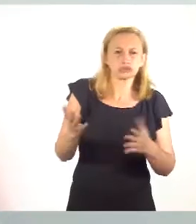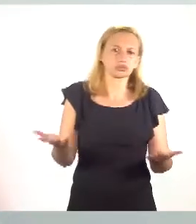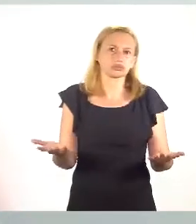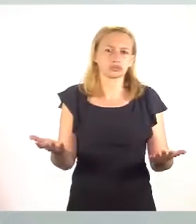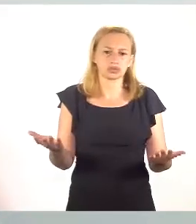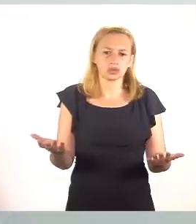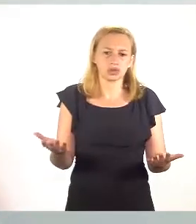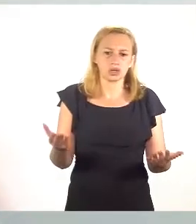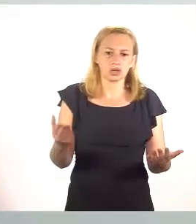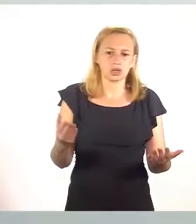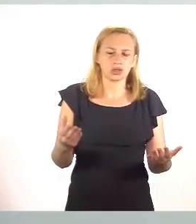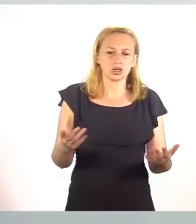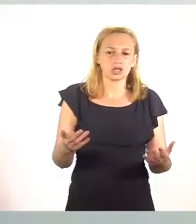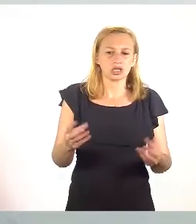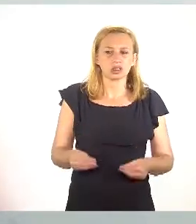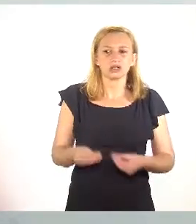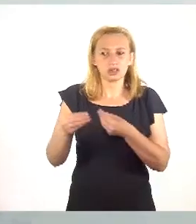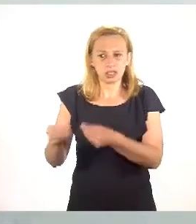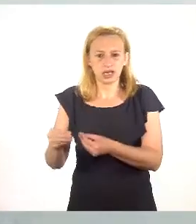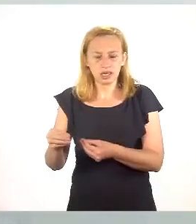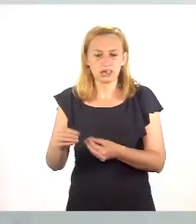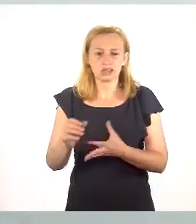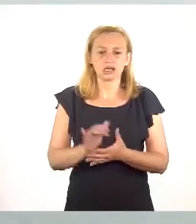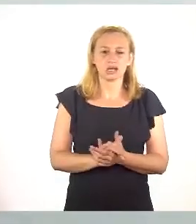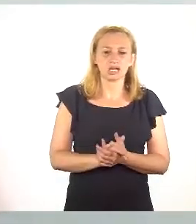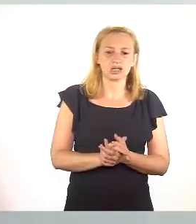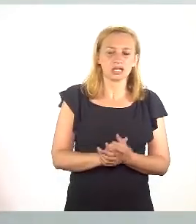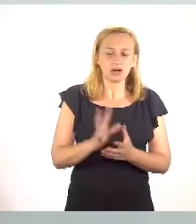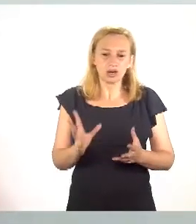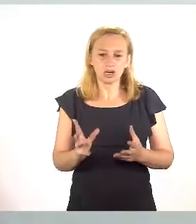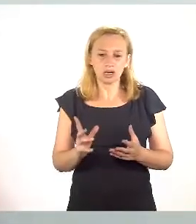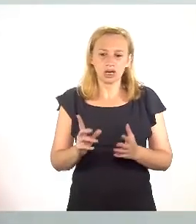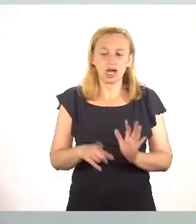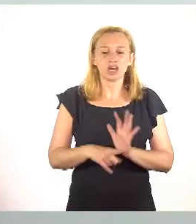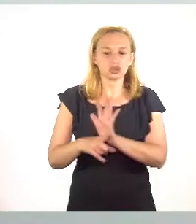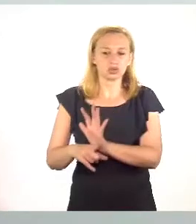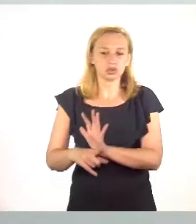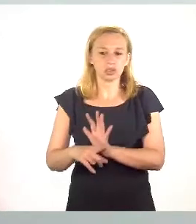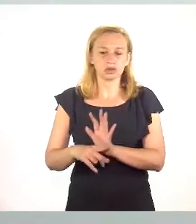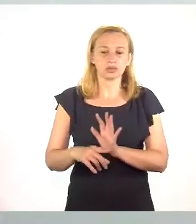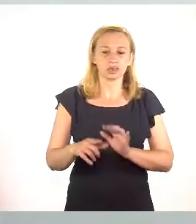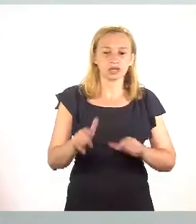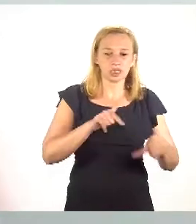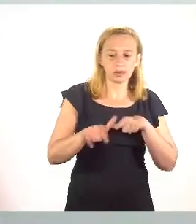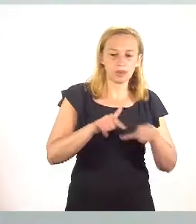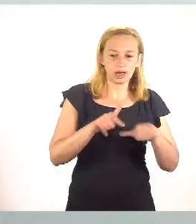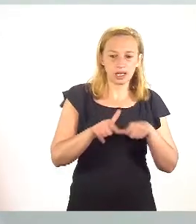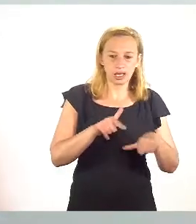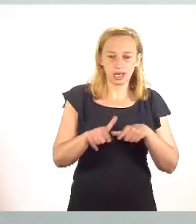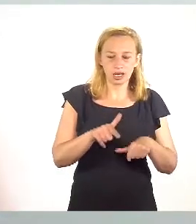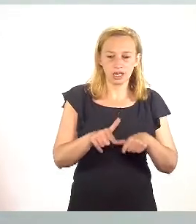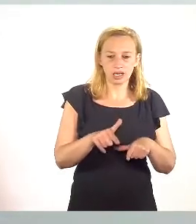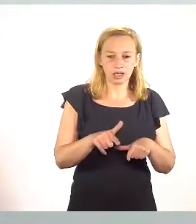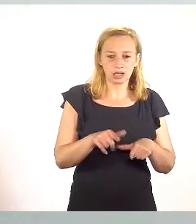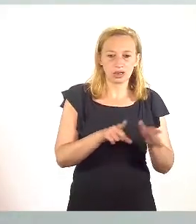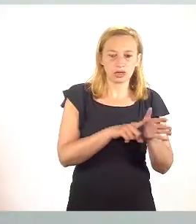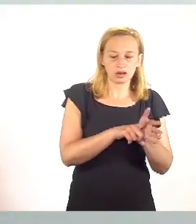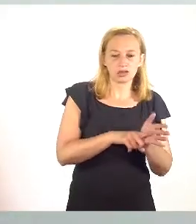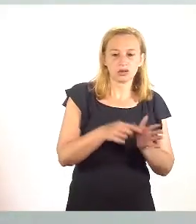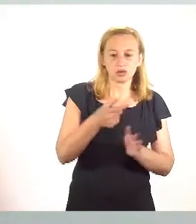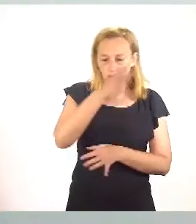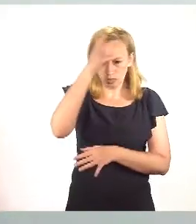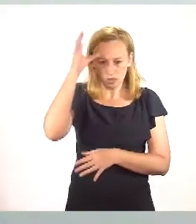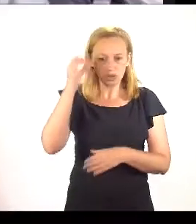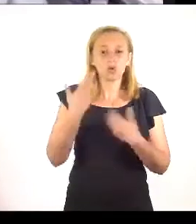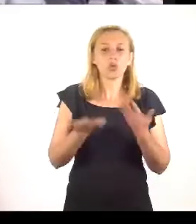que lhe desse essa credencial de trabalhar com a defesa do consumidor? Qual era a sua experiência no exercício desse cargo